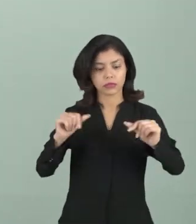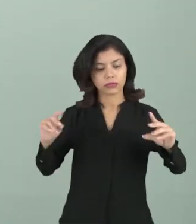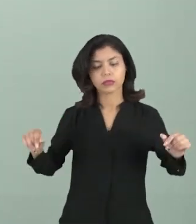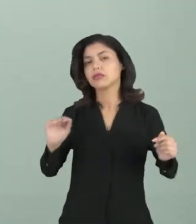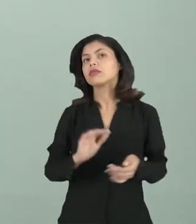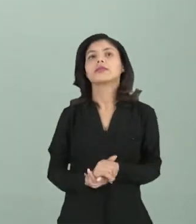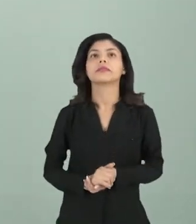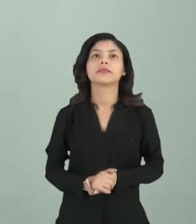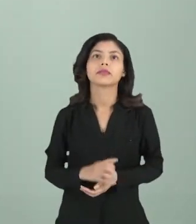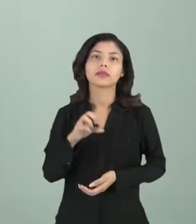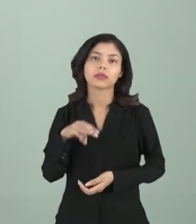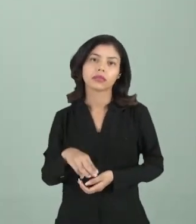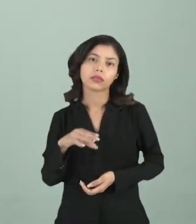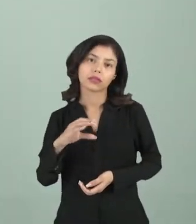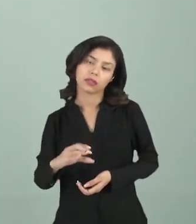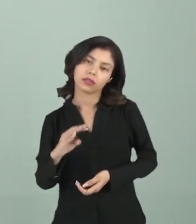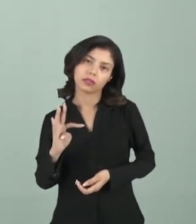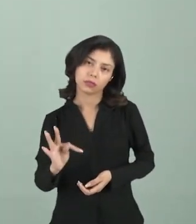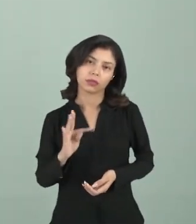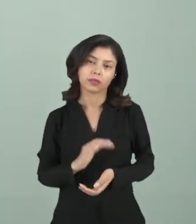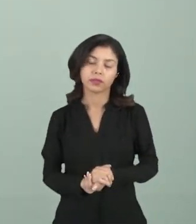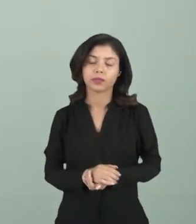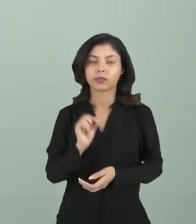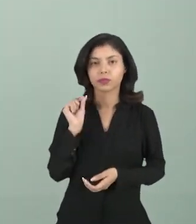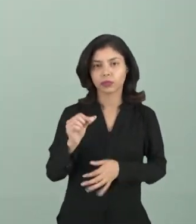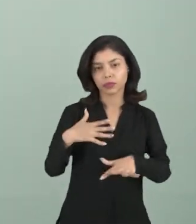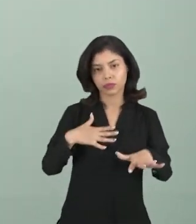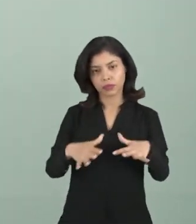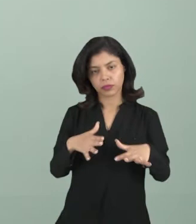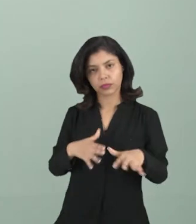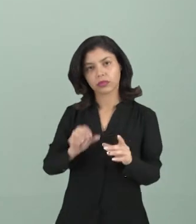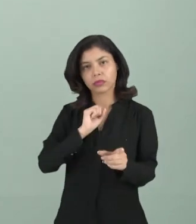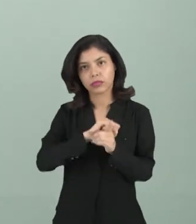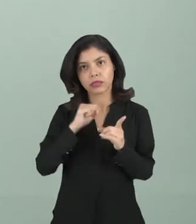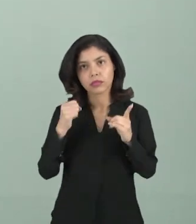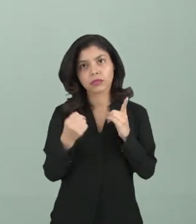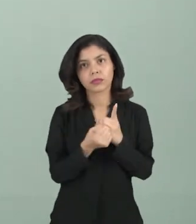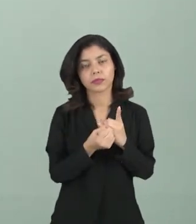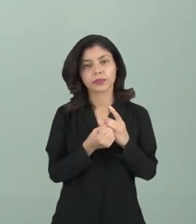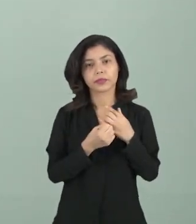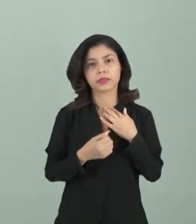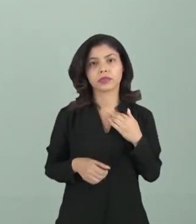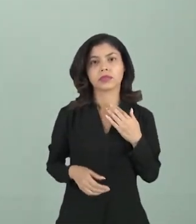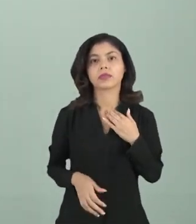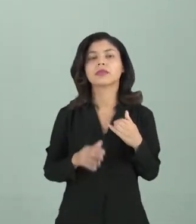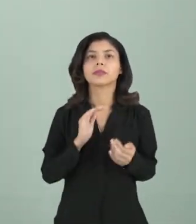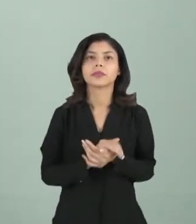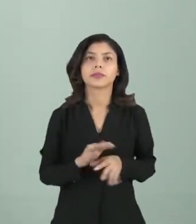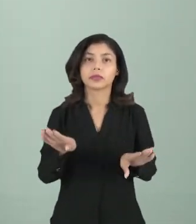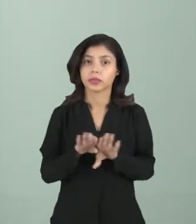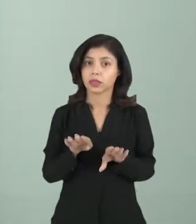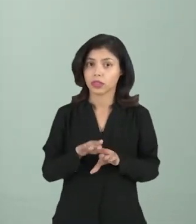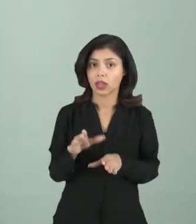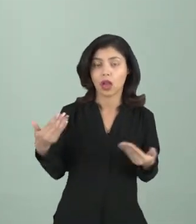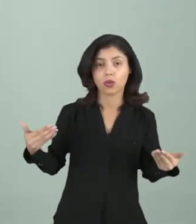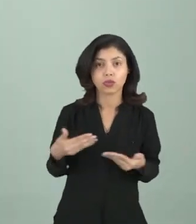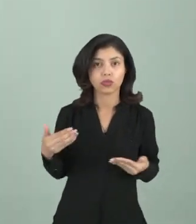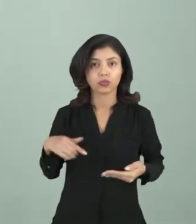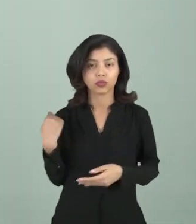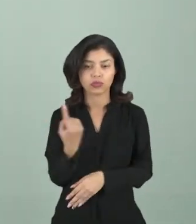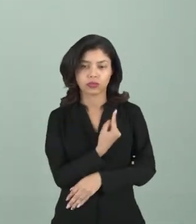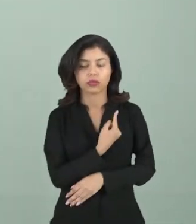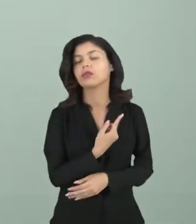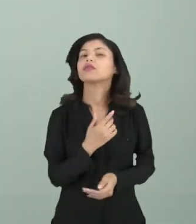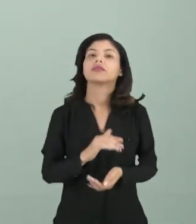seja, o MST, que é um movimento social que perdura até os nossos dias